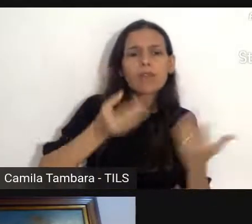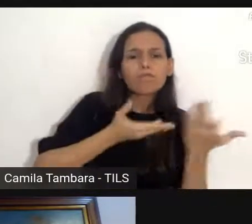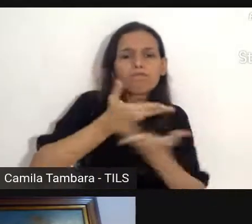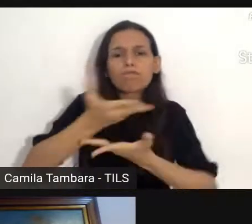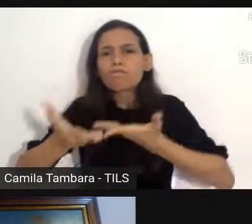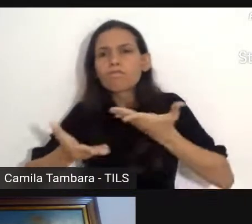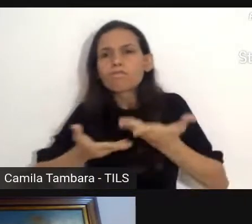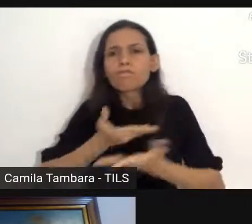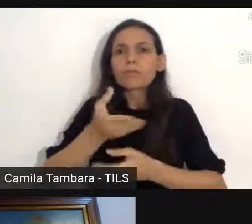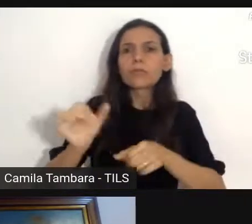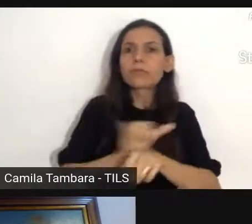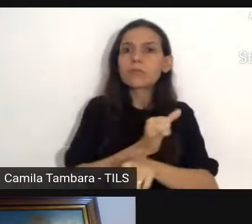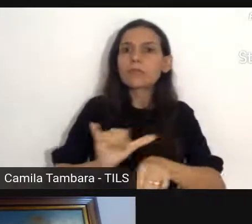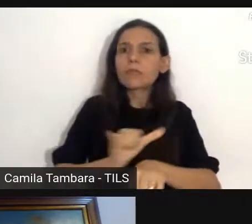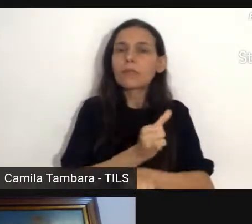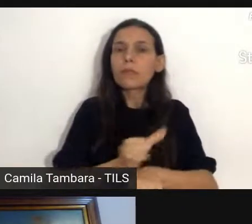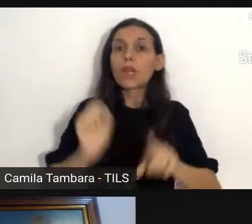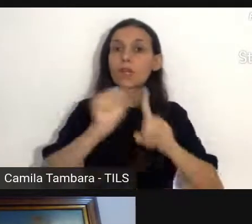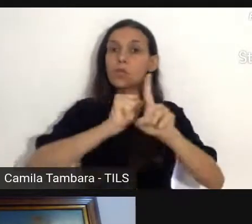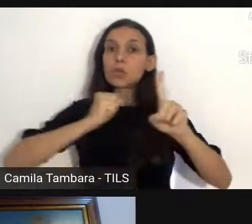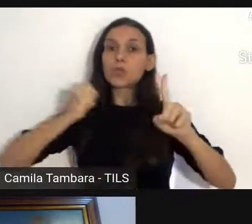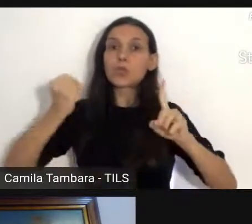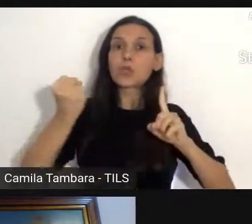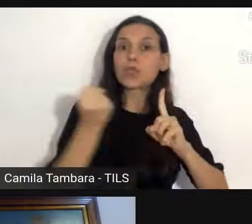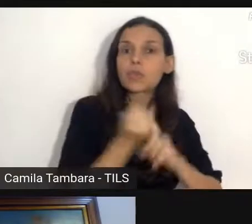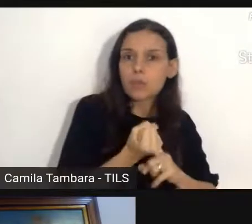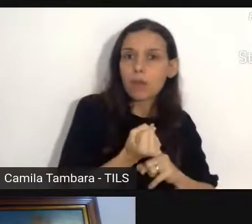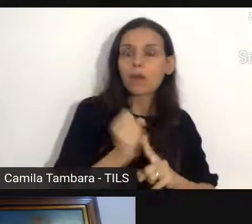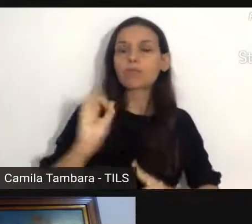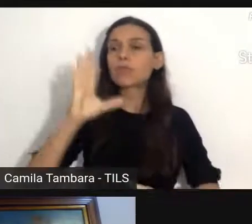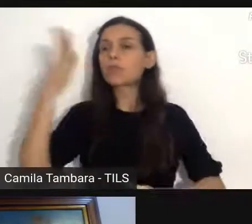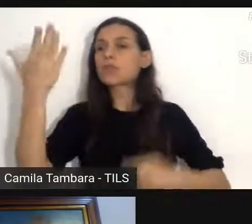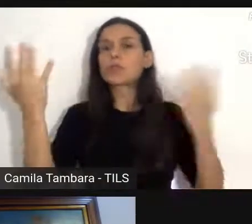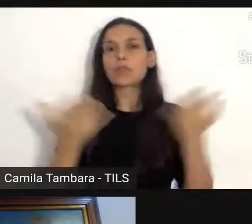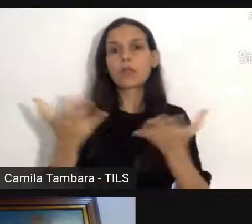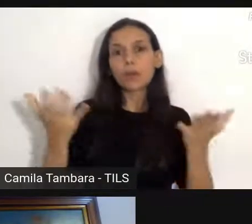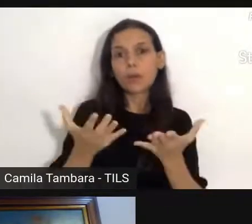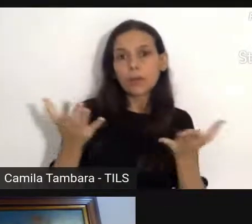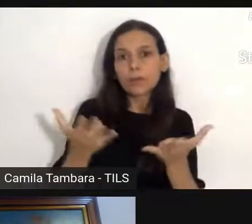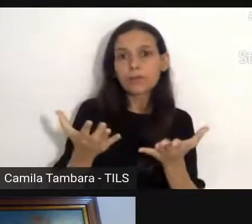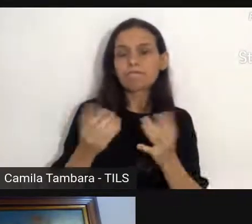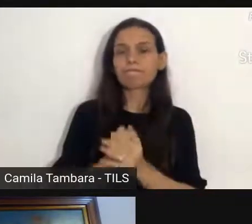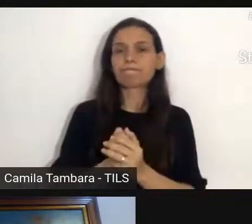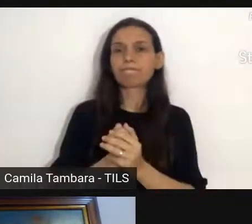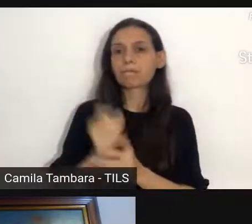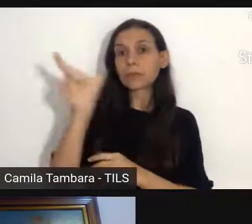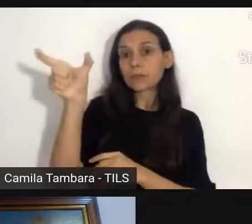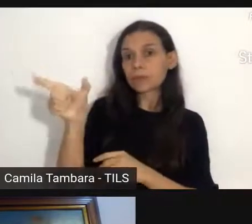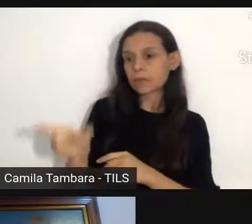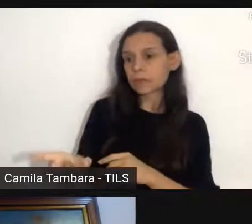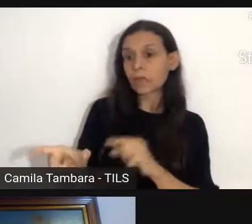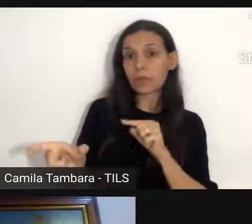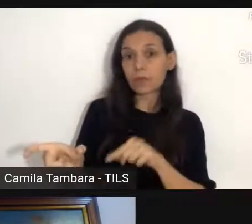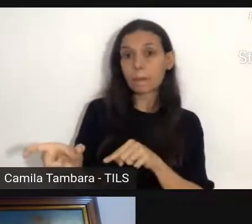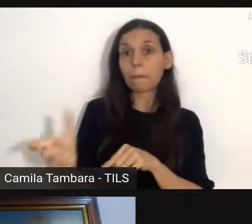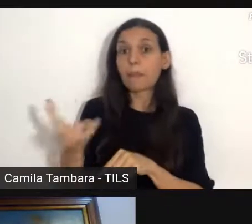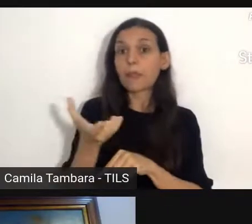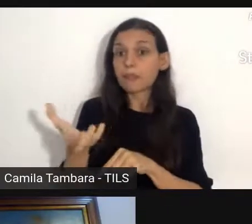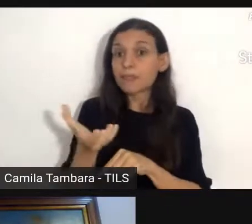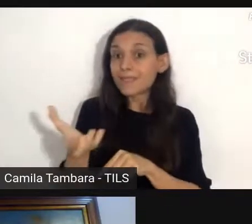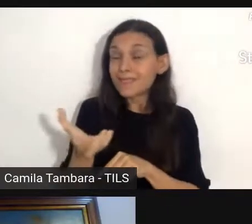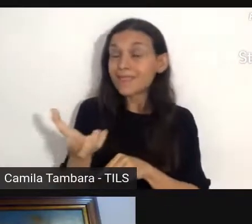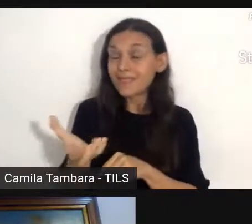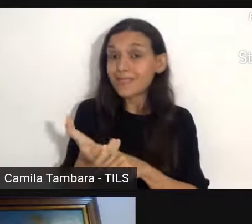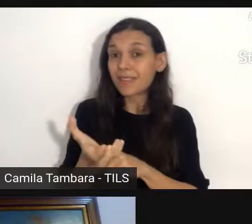doença apenas, mas a dinâmica social em torno da doença. Esta pessoa, se ela estiver disposta e o diretor der